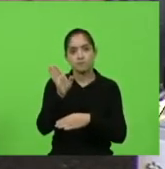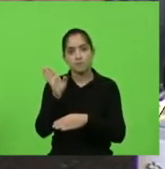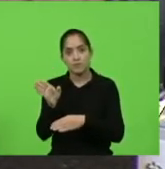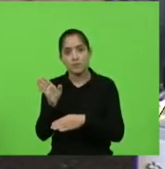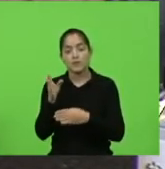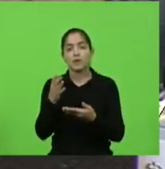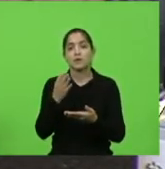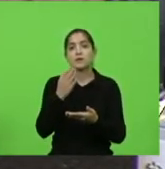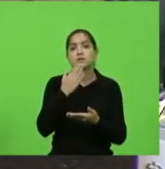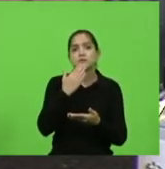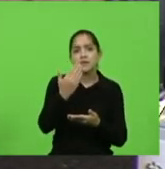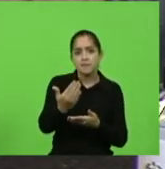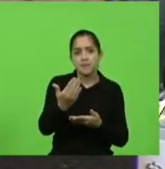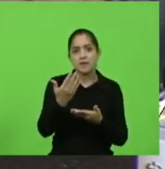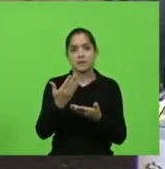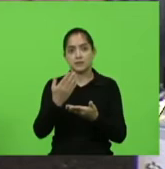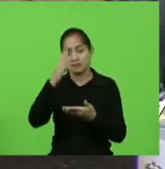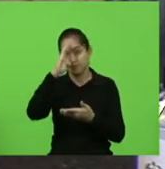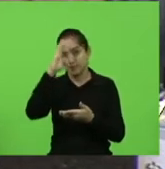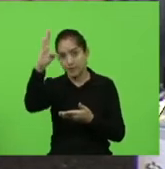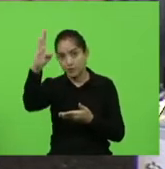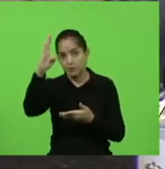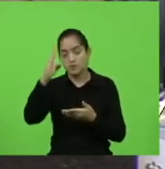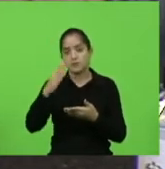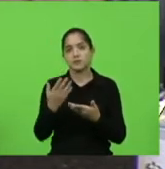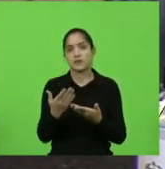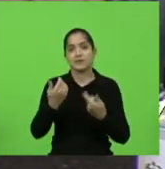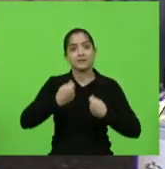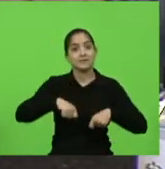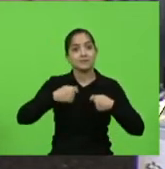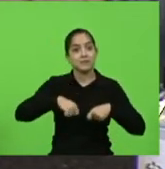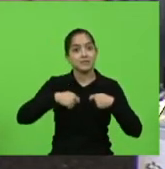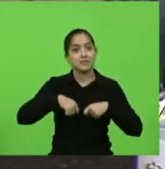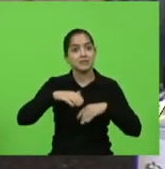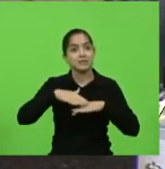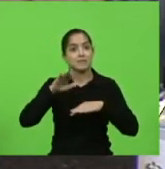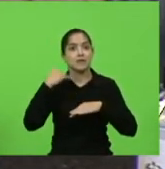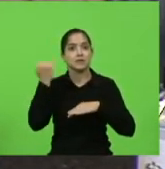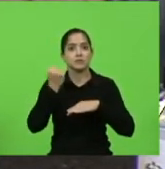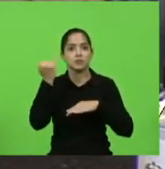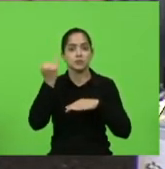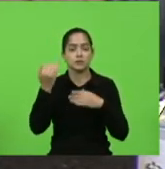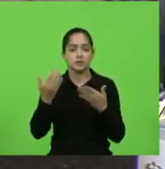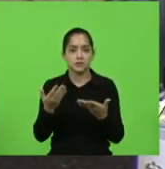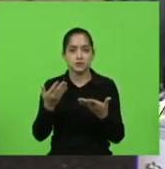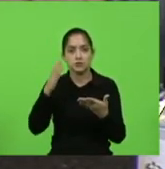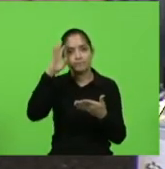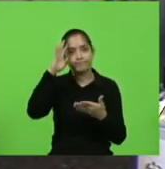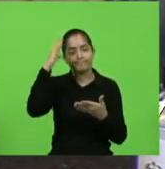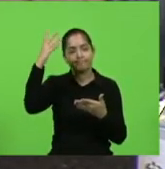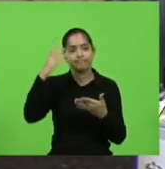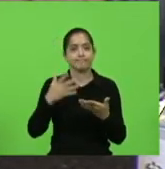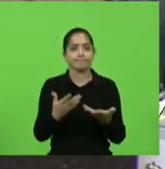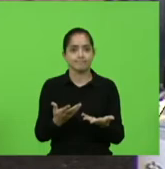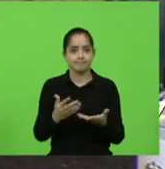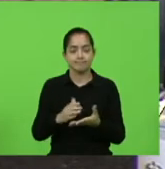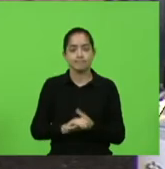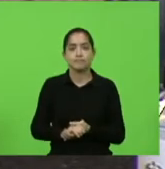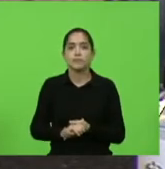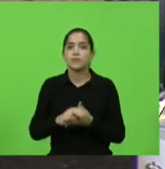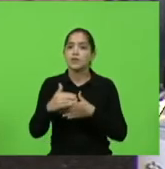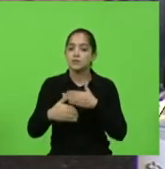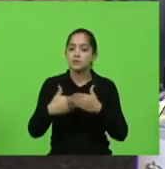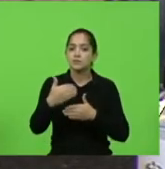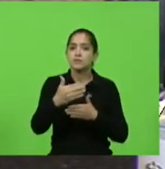as demandas, priorizamos as maiores necessidades e buscamos dar solução. E assim nós iniciamos no